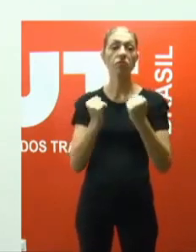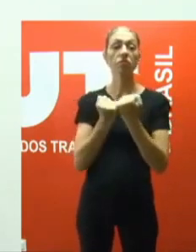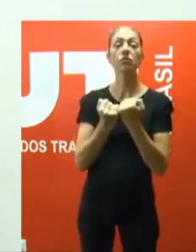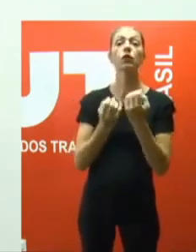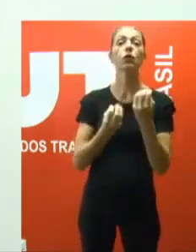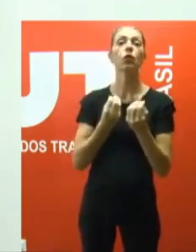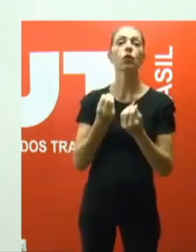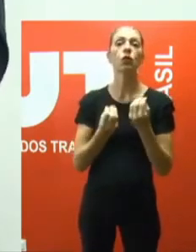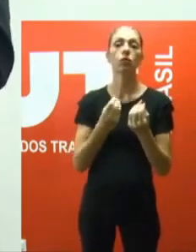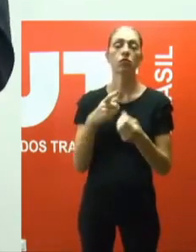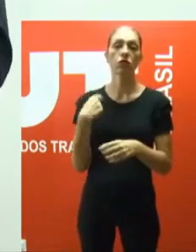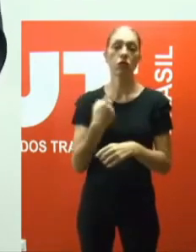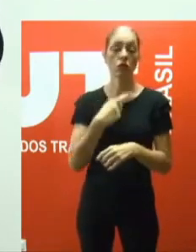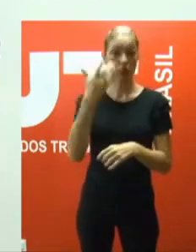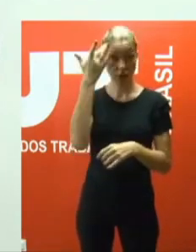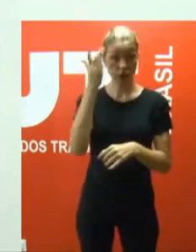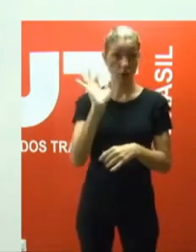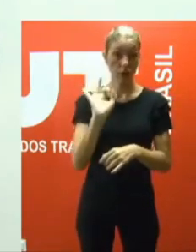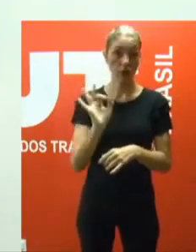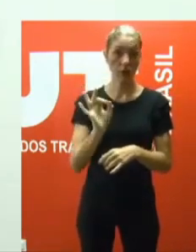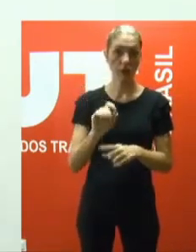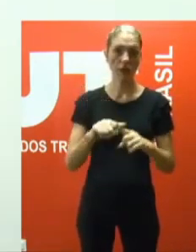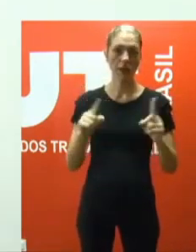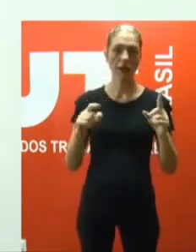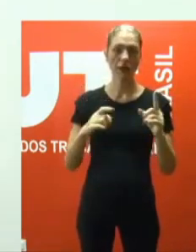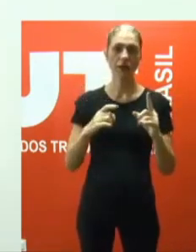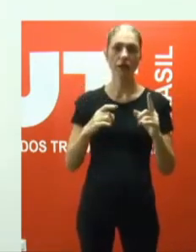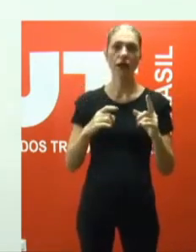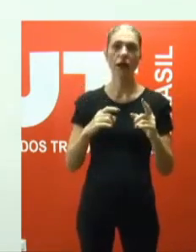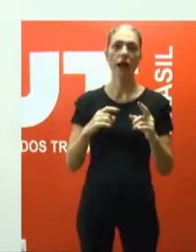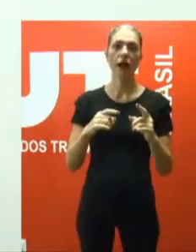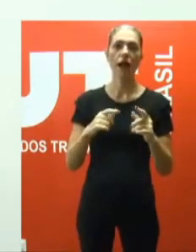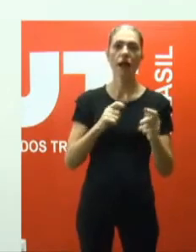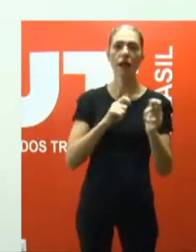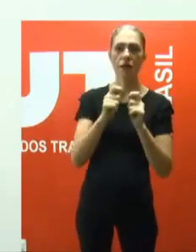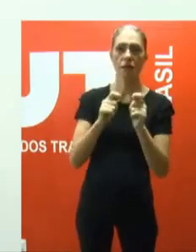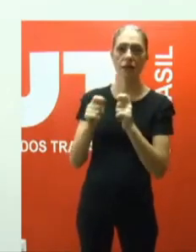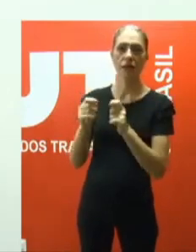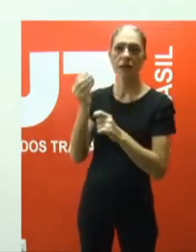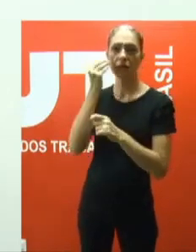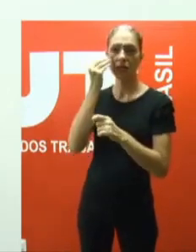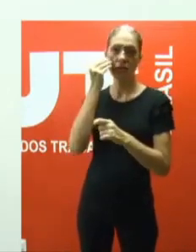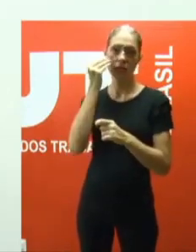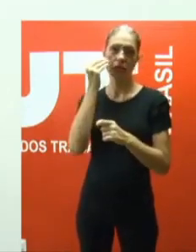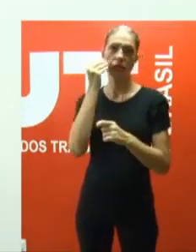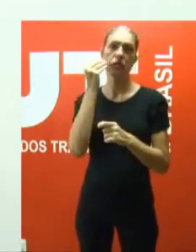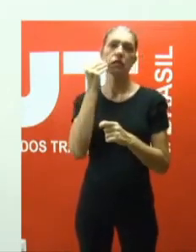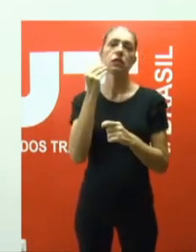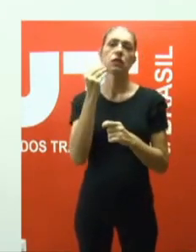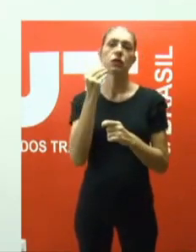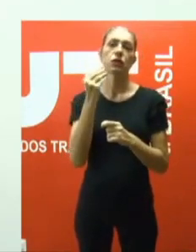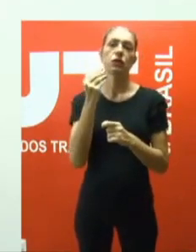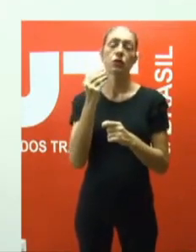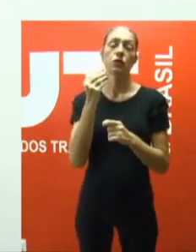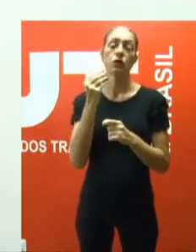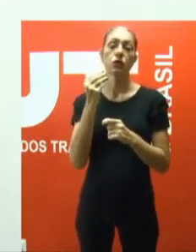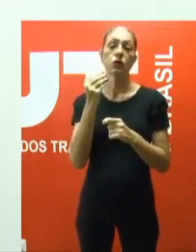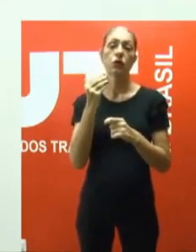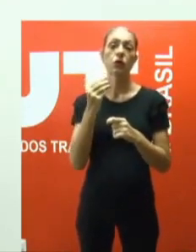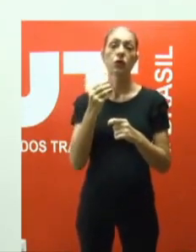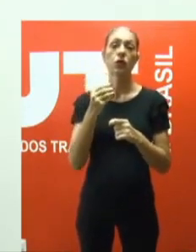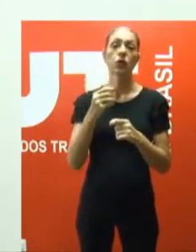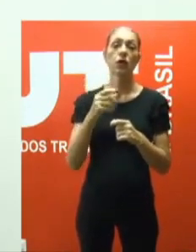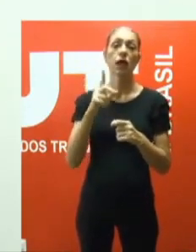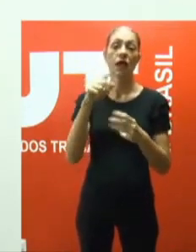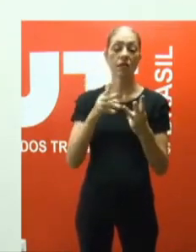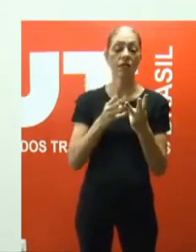que a imprensa trabalha de forma alucinada para encontrar uma terceira via. Tá? Esse negócio de terceira